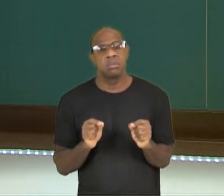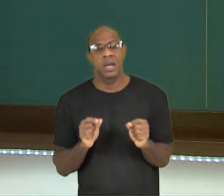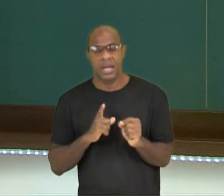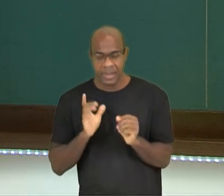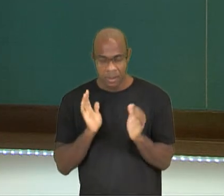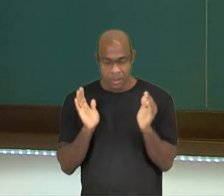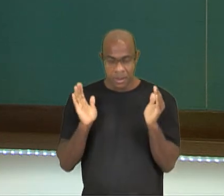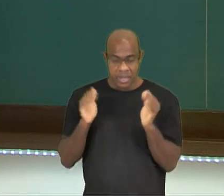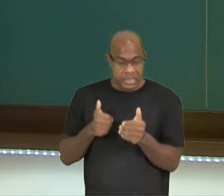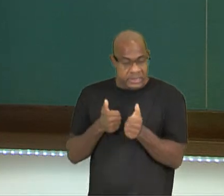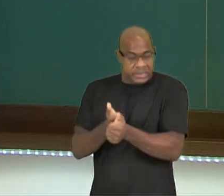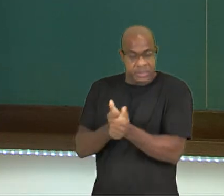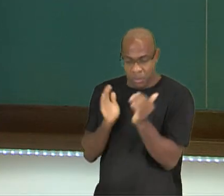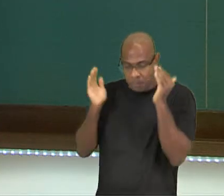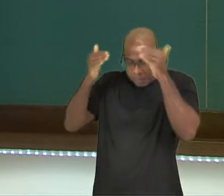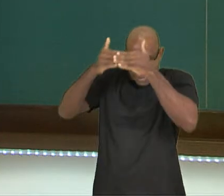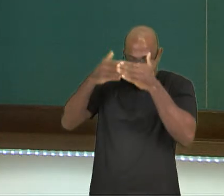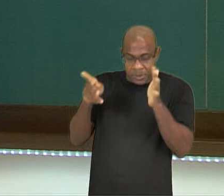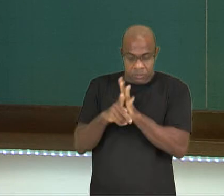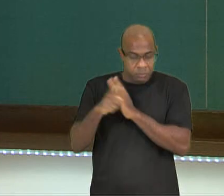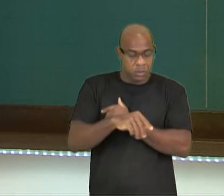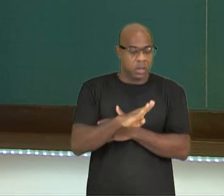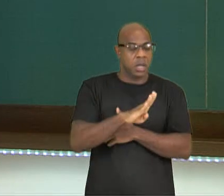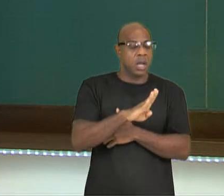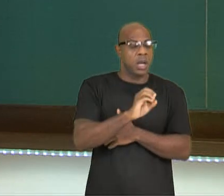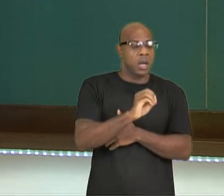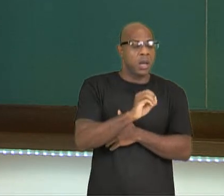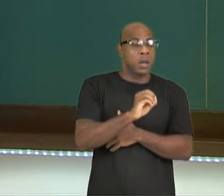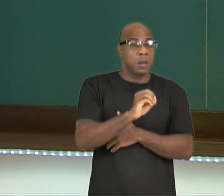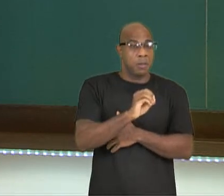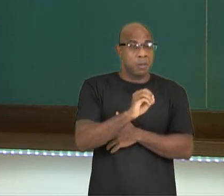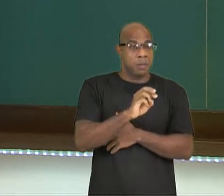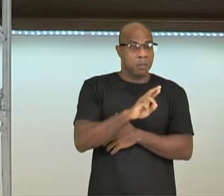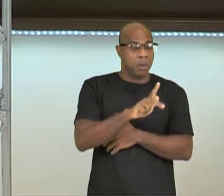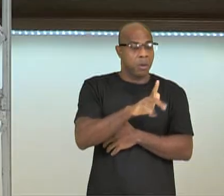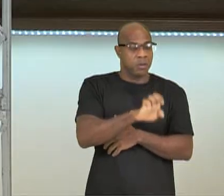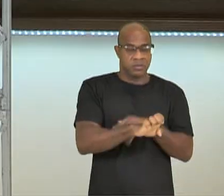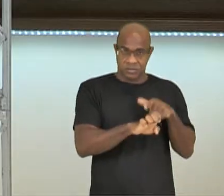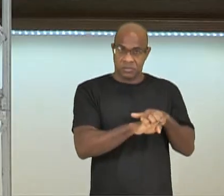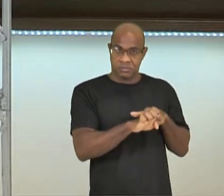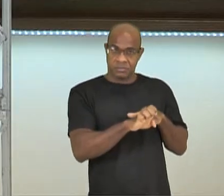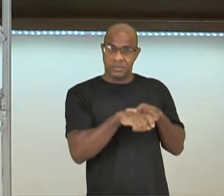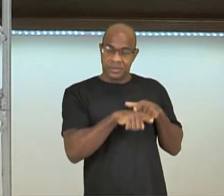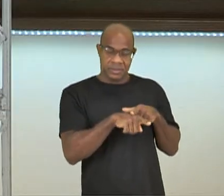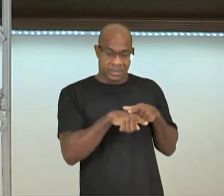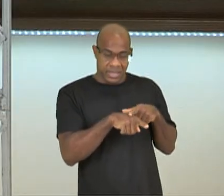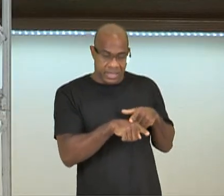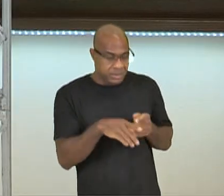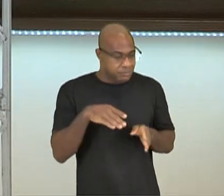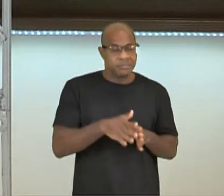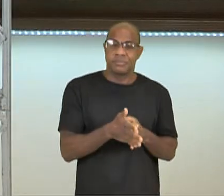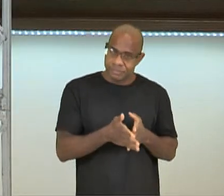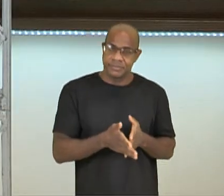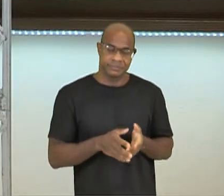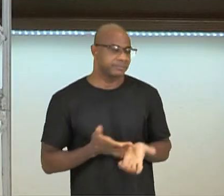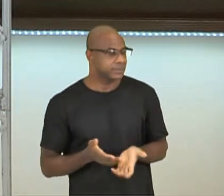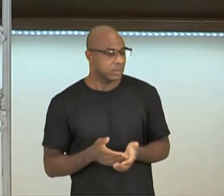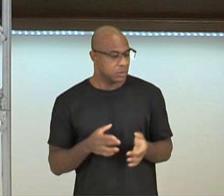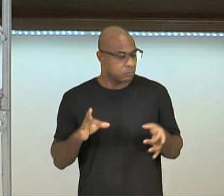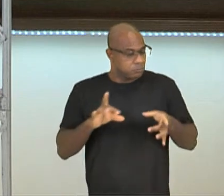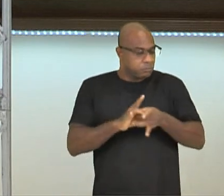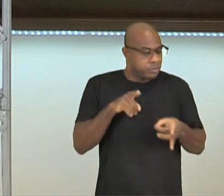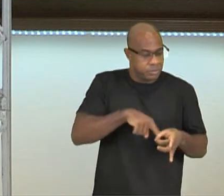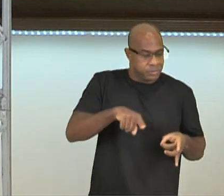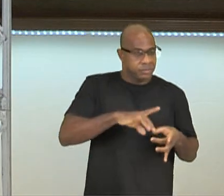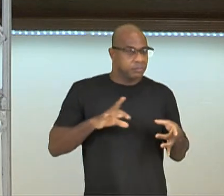Porque eles compravam, a igreja vendia seus cargos. Você não ia por vocação, eu não vou ser padre por